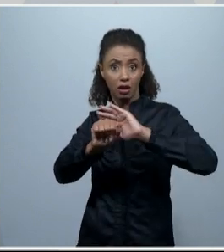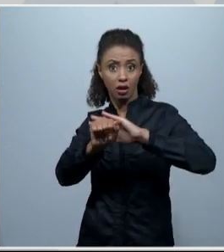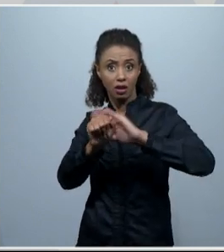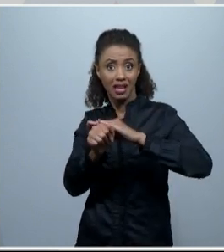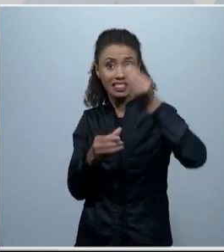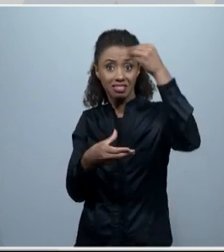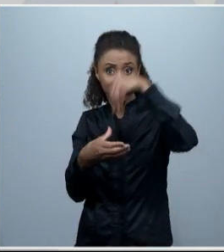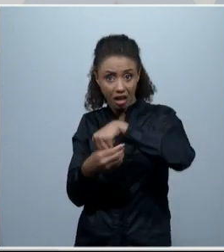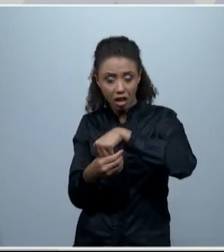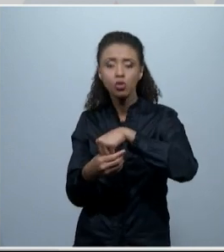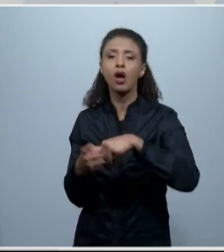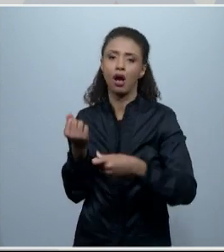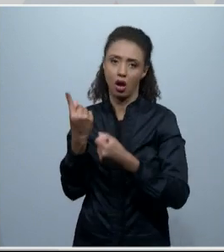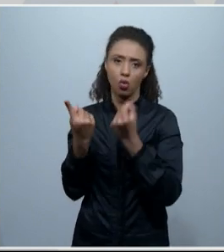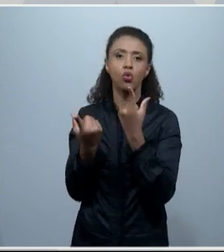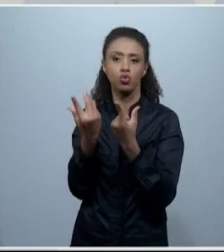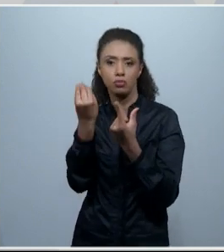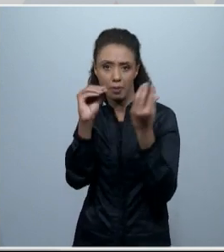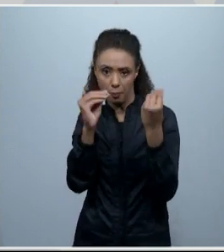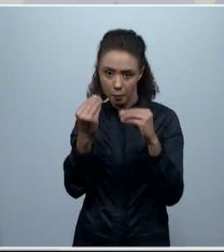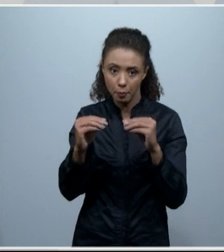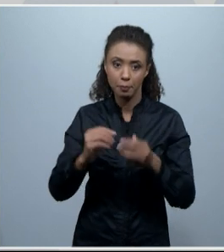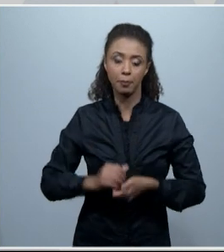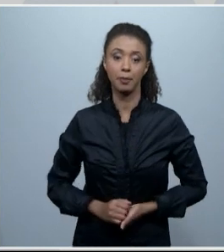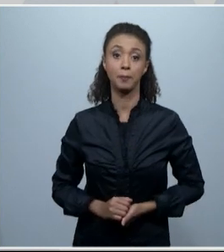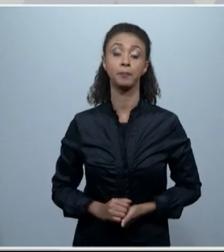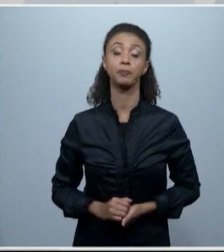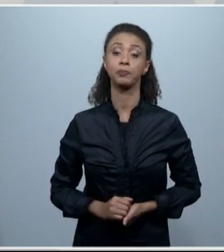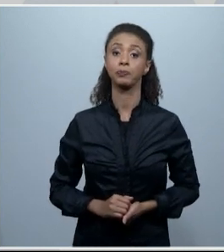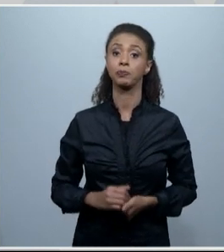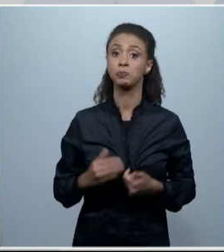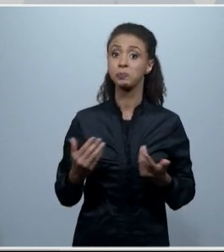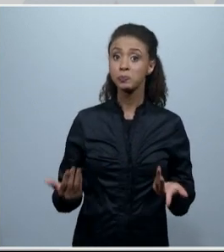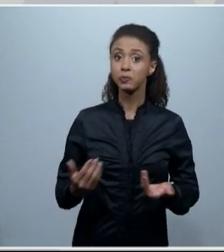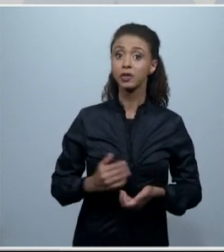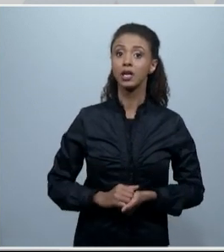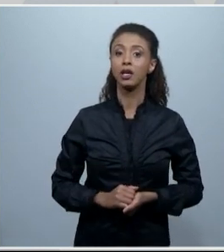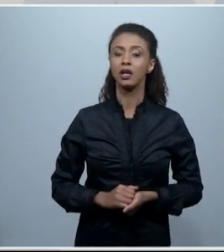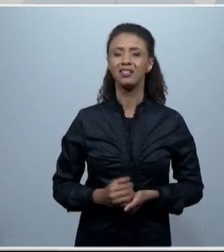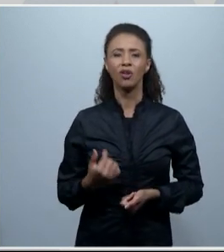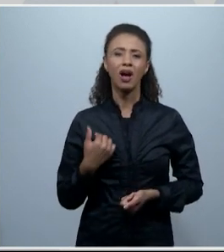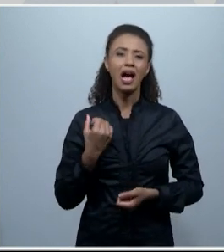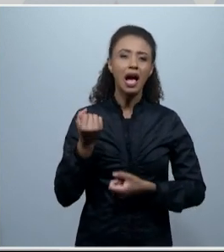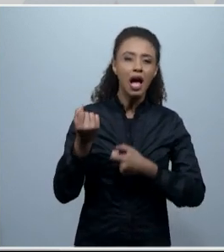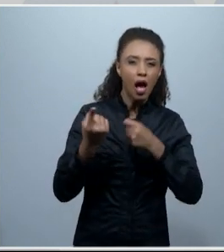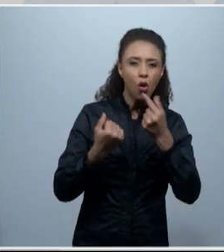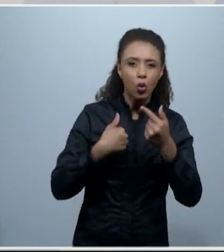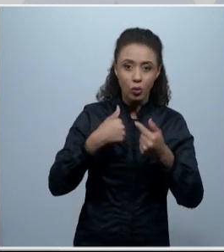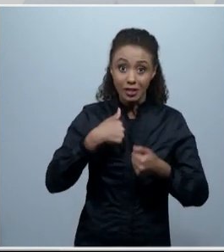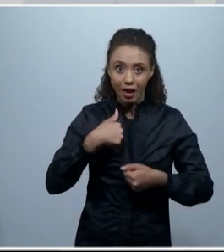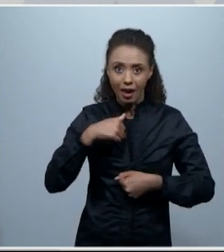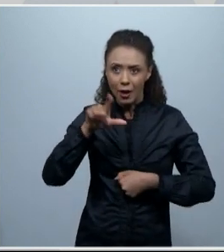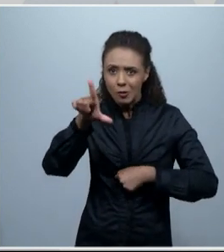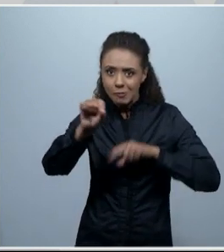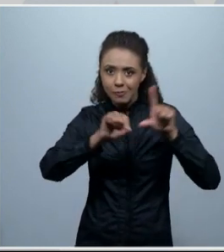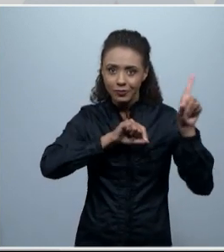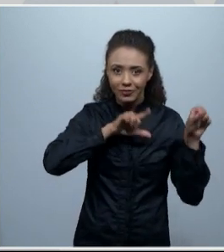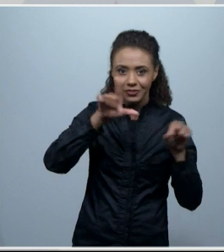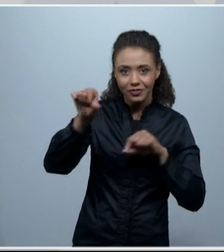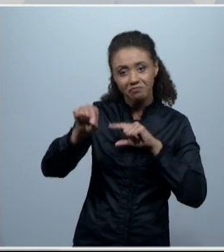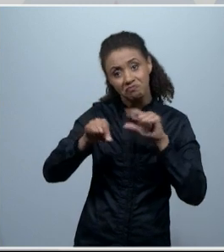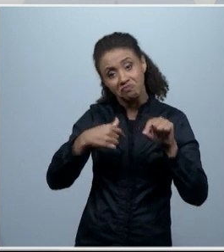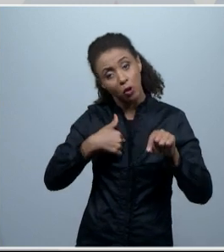esse objetivo do nosso curso tá então eu peguei lá algumas coisinhas que eu acho que são meio que as